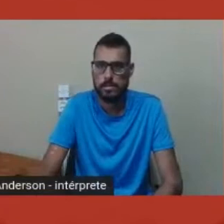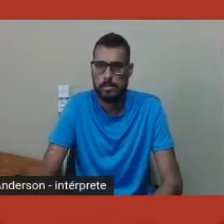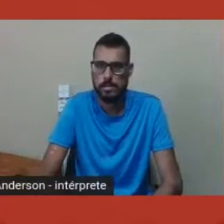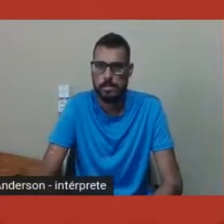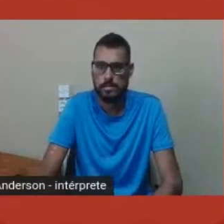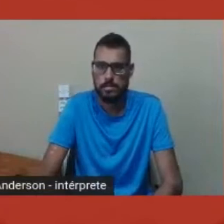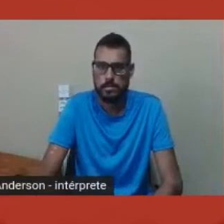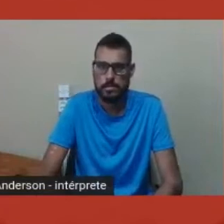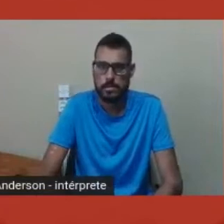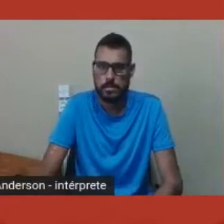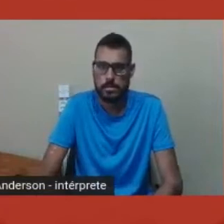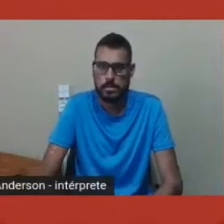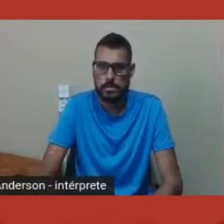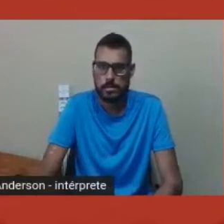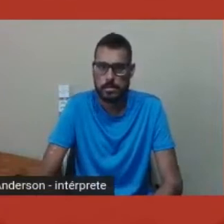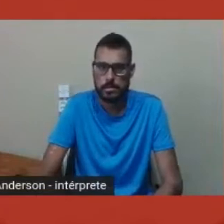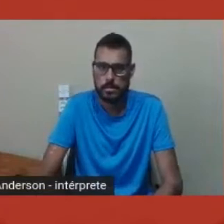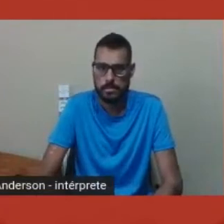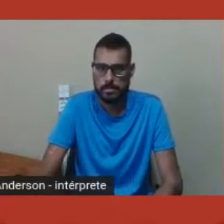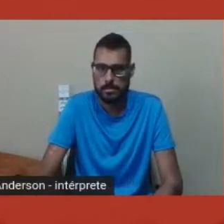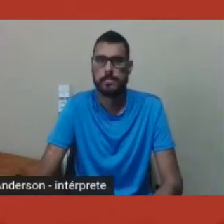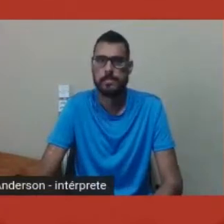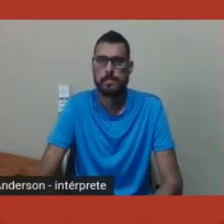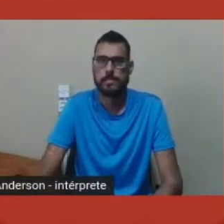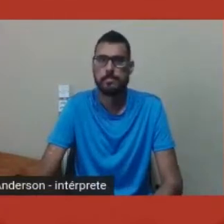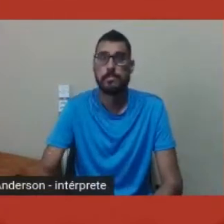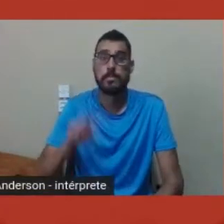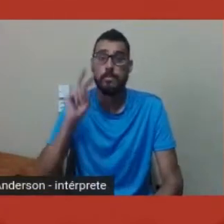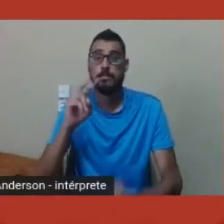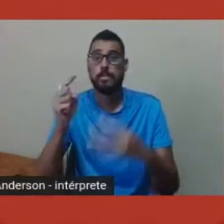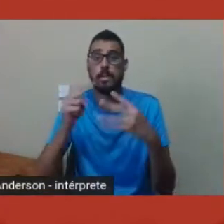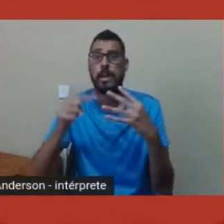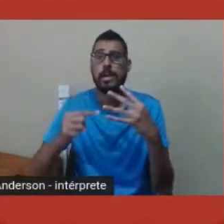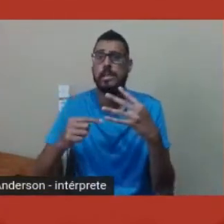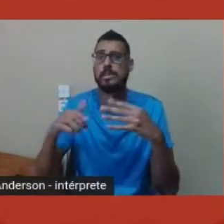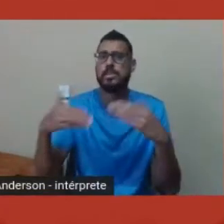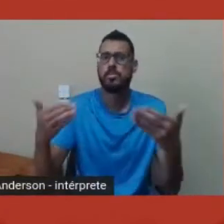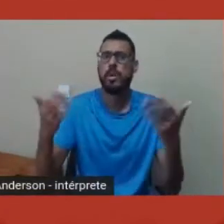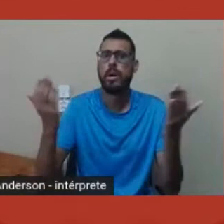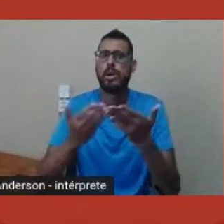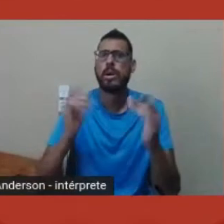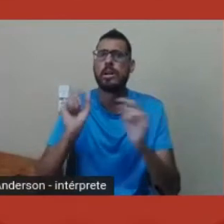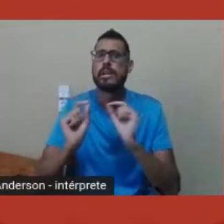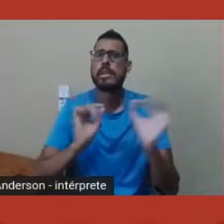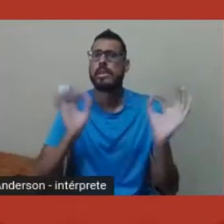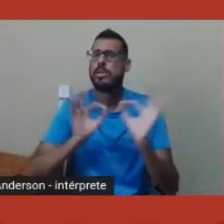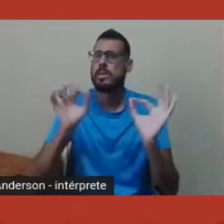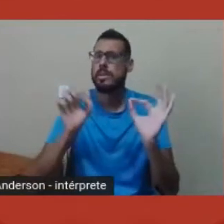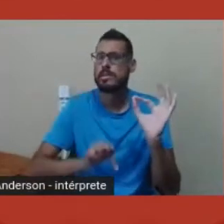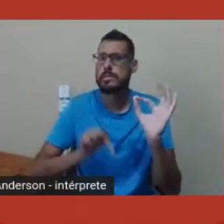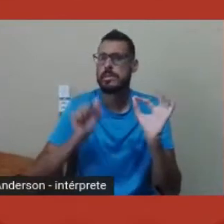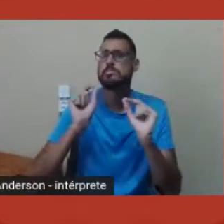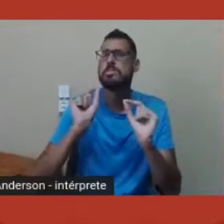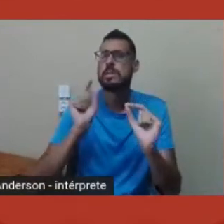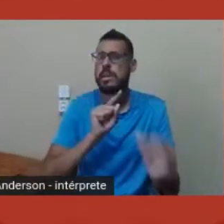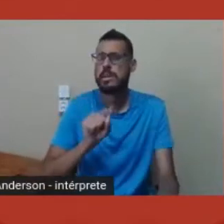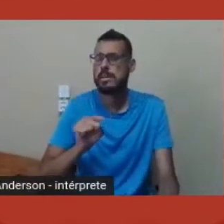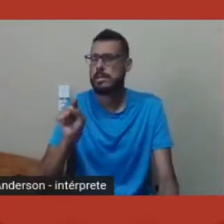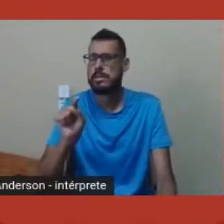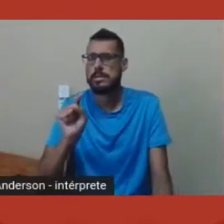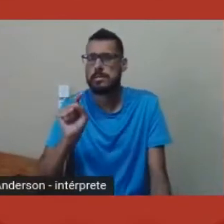Vamos pôr onde quais as características, né? Fluidos. Quem que está organizando aqui?